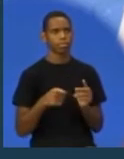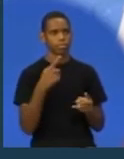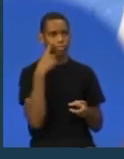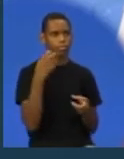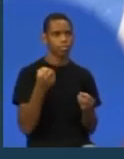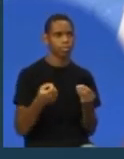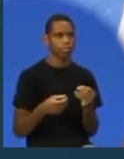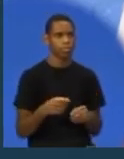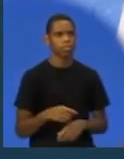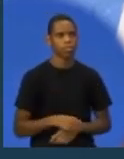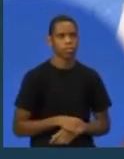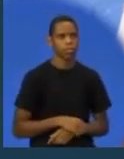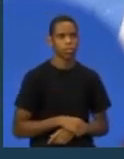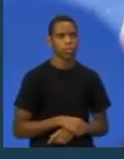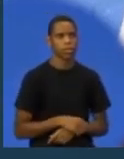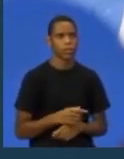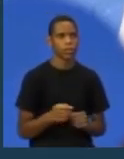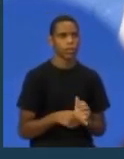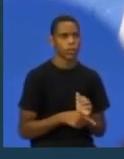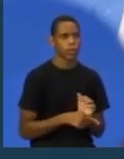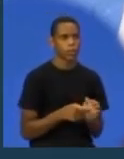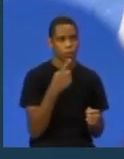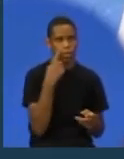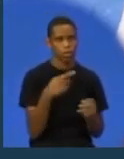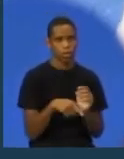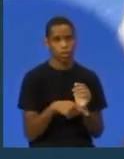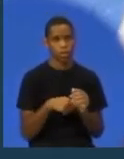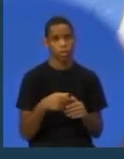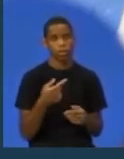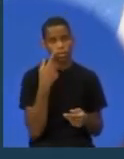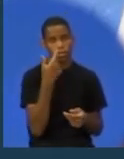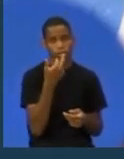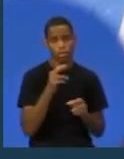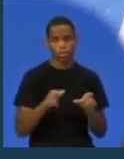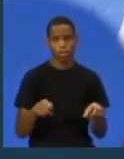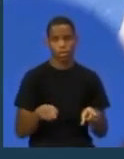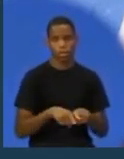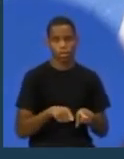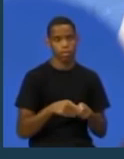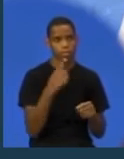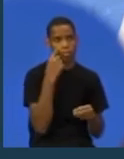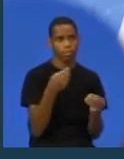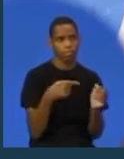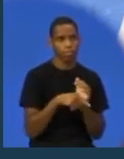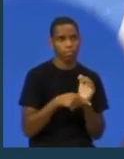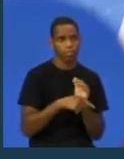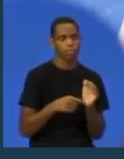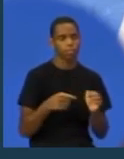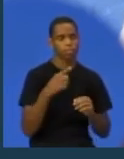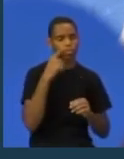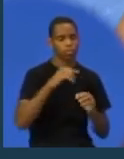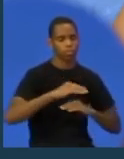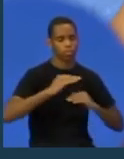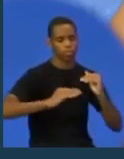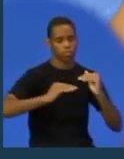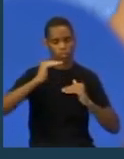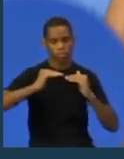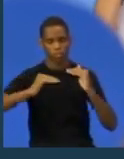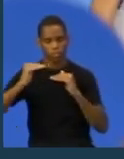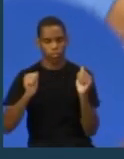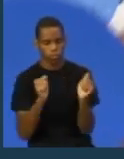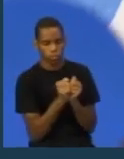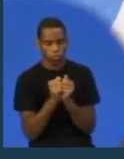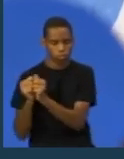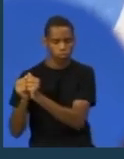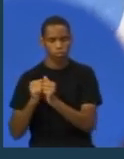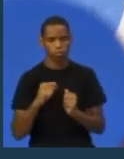para o gráfico, é que, além da cor, obviamente, é que você não tem espaço entre as colunas, né? Então, o histograma não